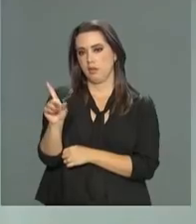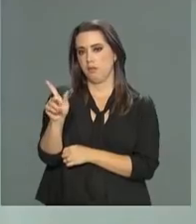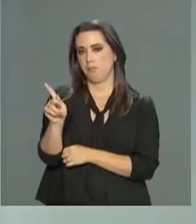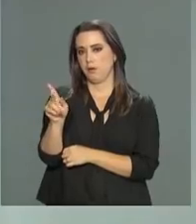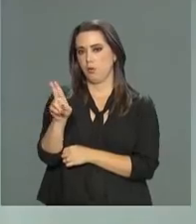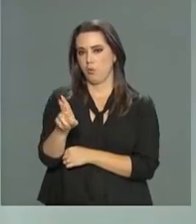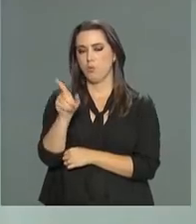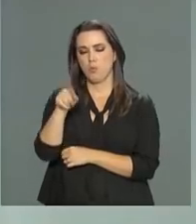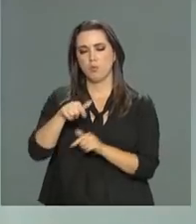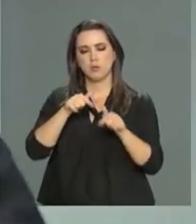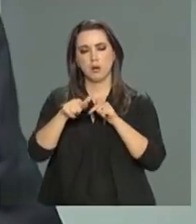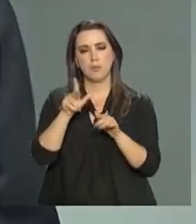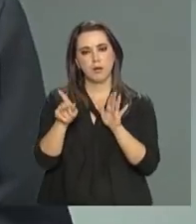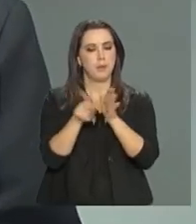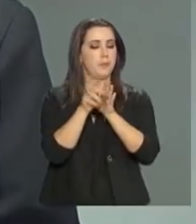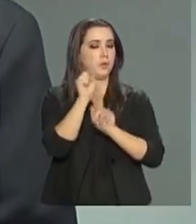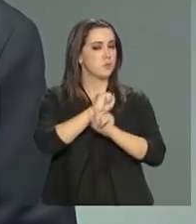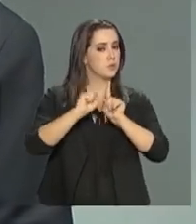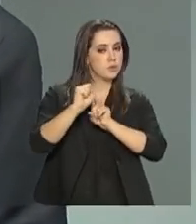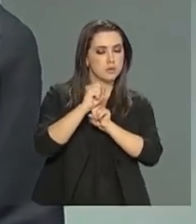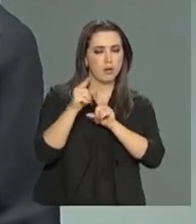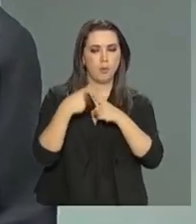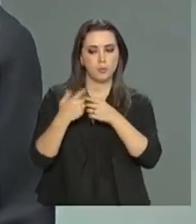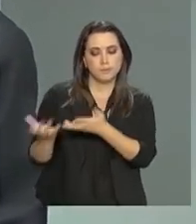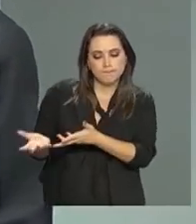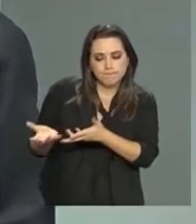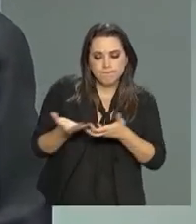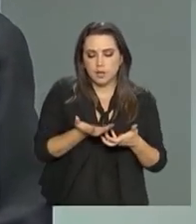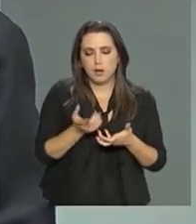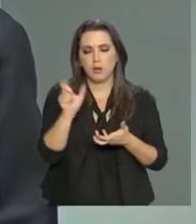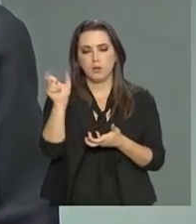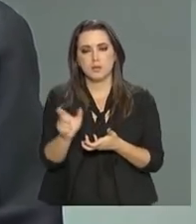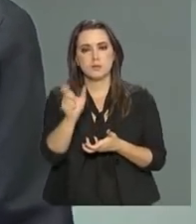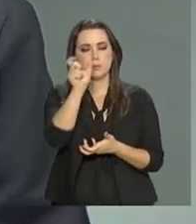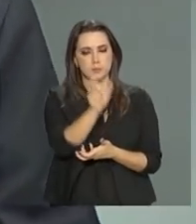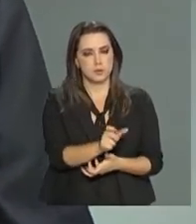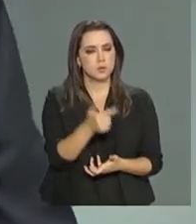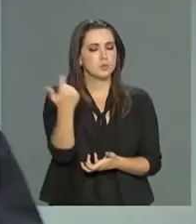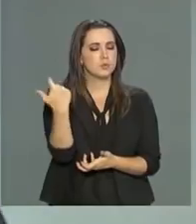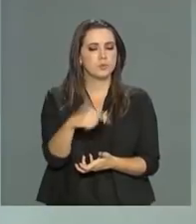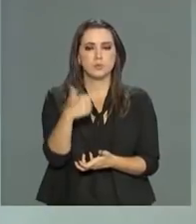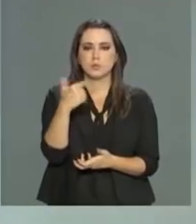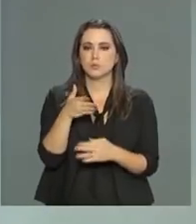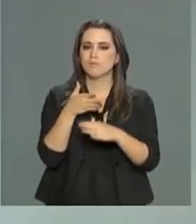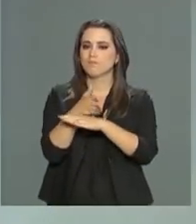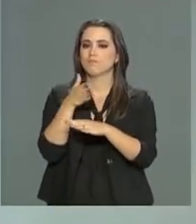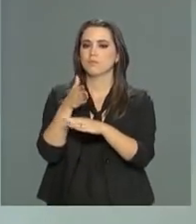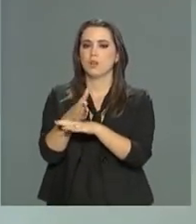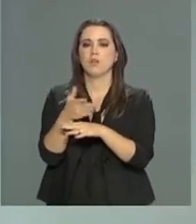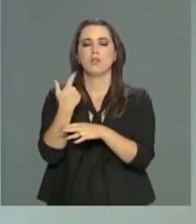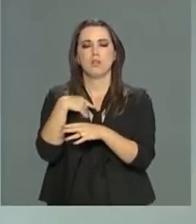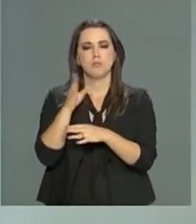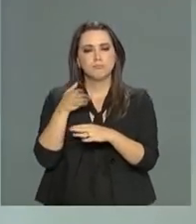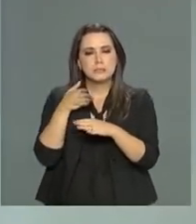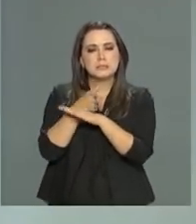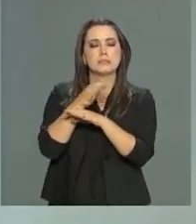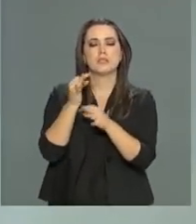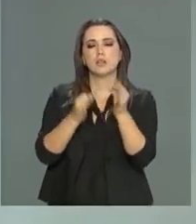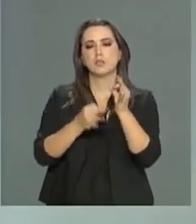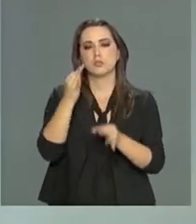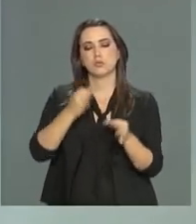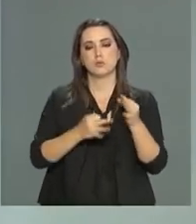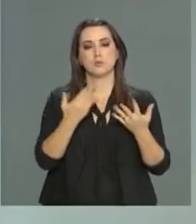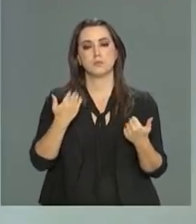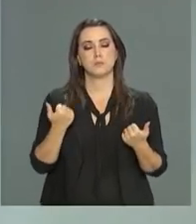porque ela vai buscar acolher exatamente aqueles que não têm um acesso não pode ter um acesso directo ao